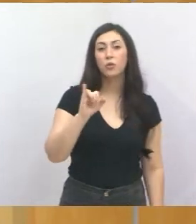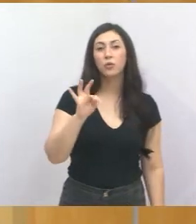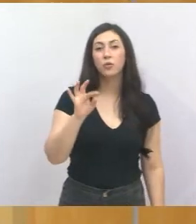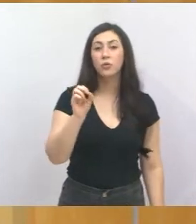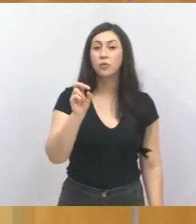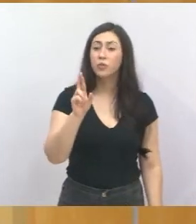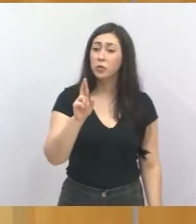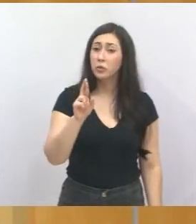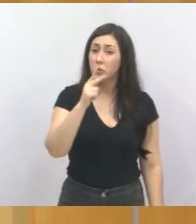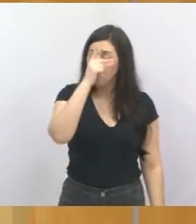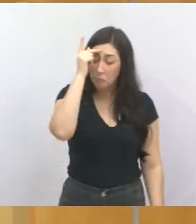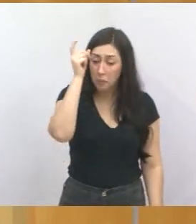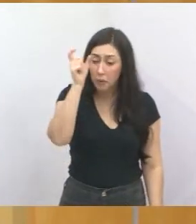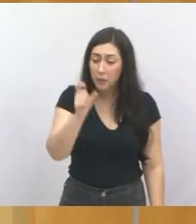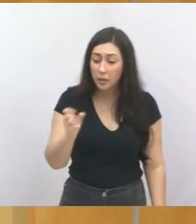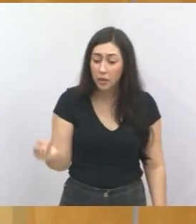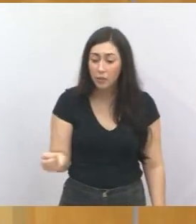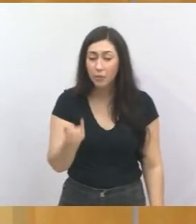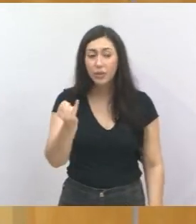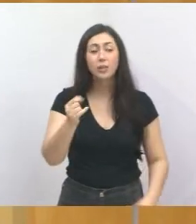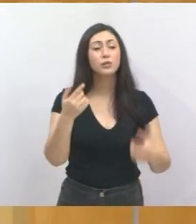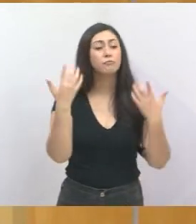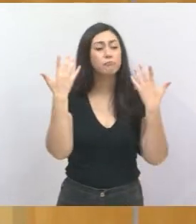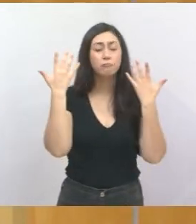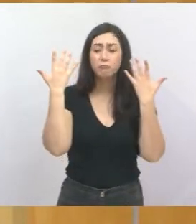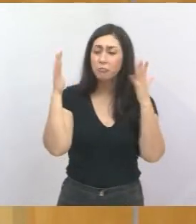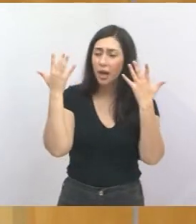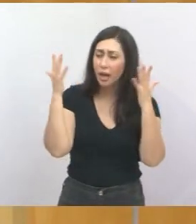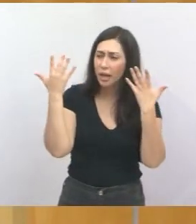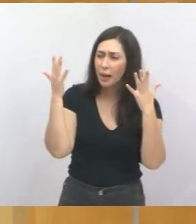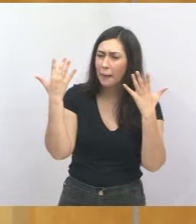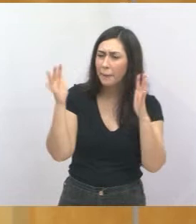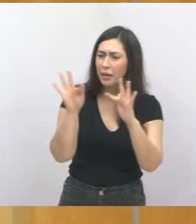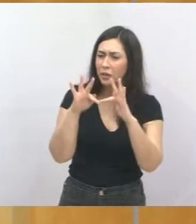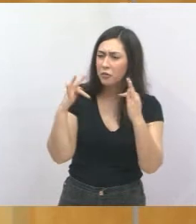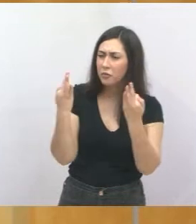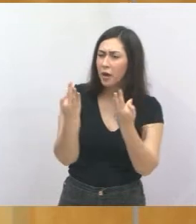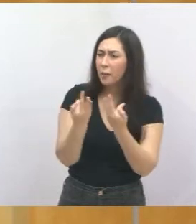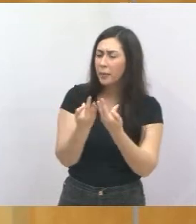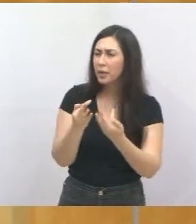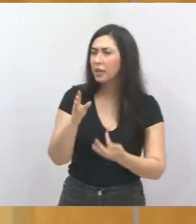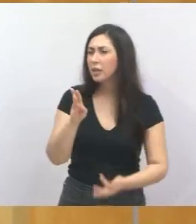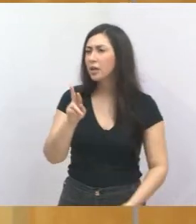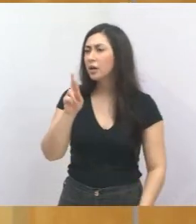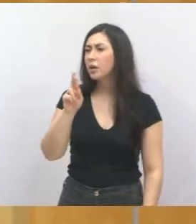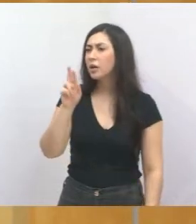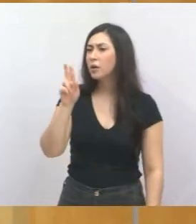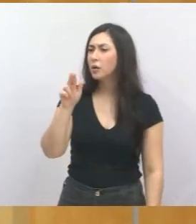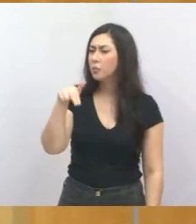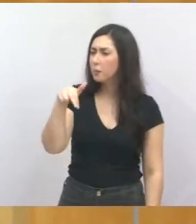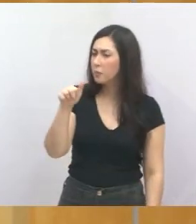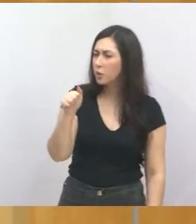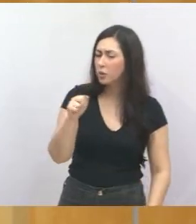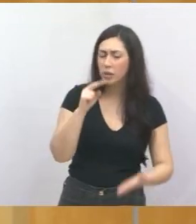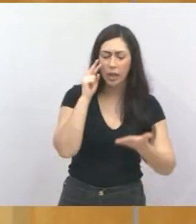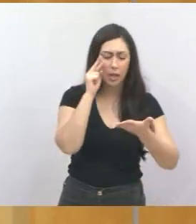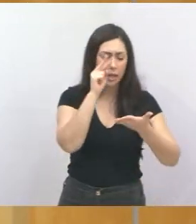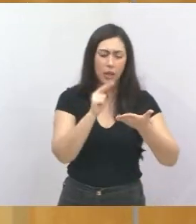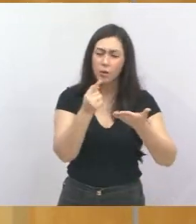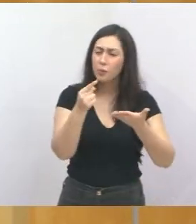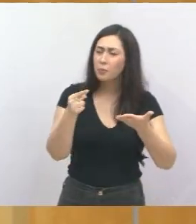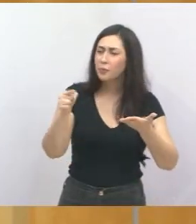pessoa importante. Dou os parabéns a vocês, a Bruna, que acabou aqui de falar um trechinho para nós de uma